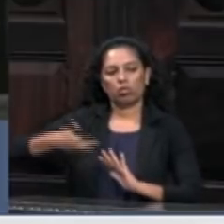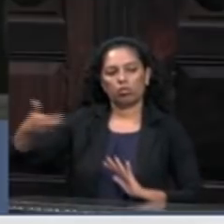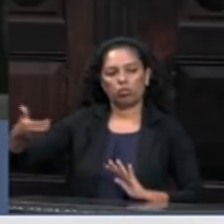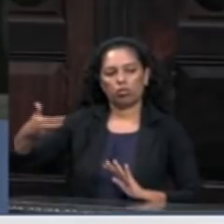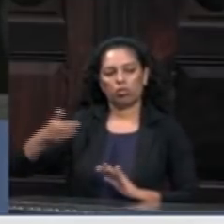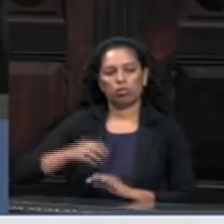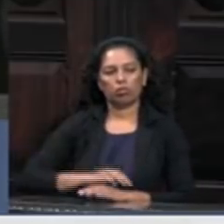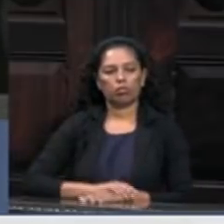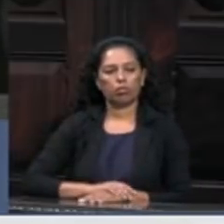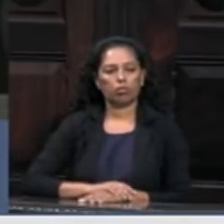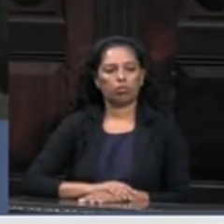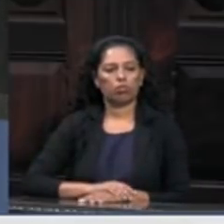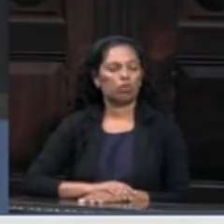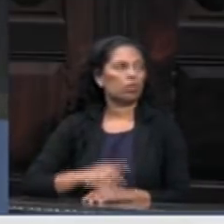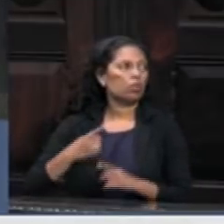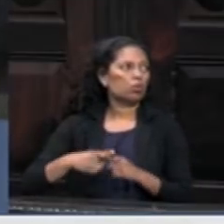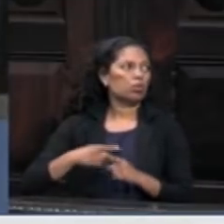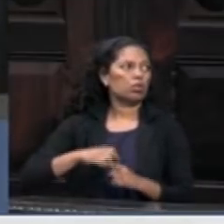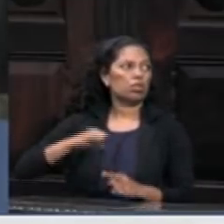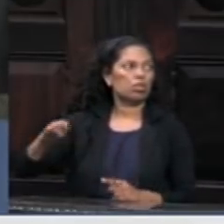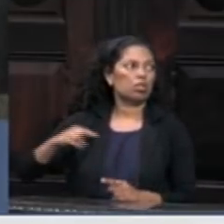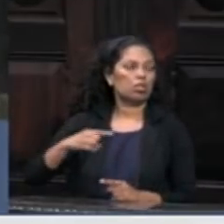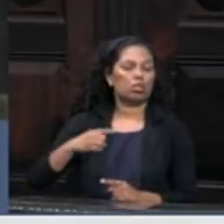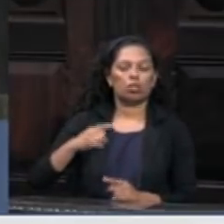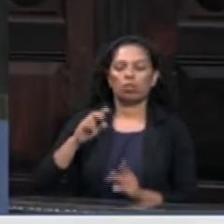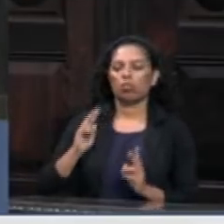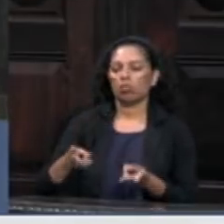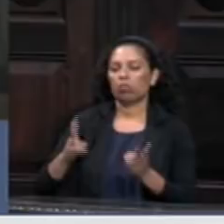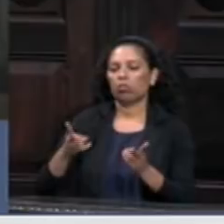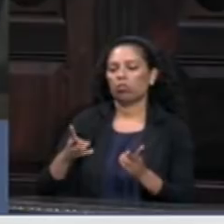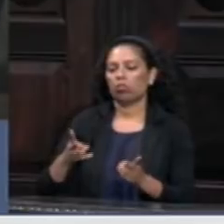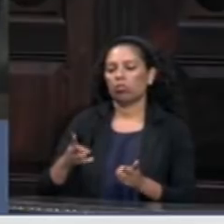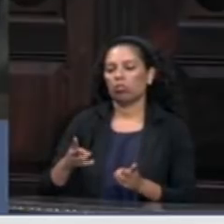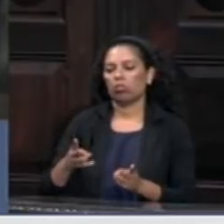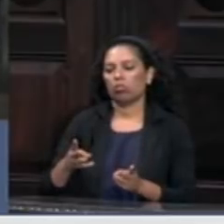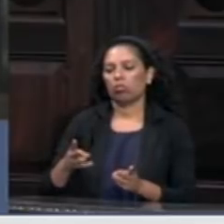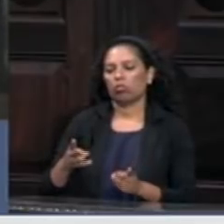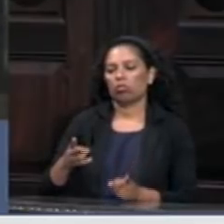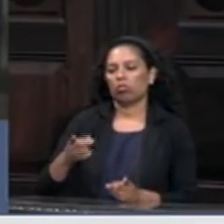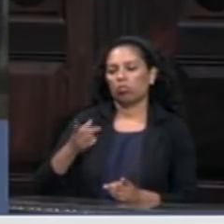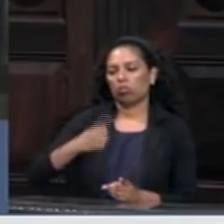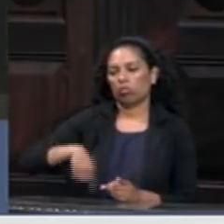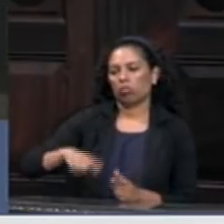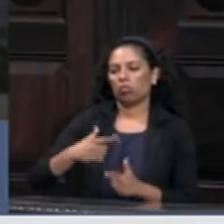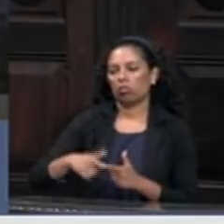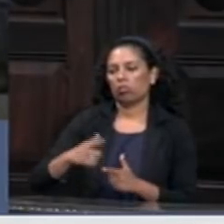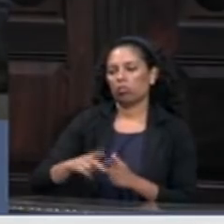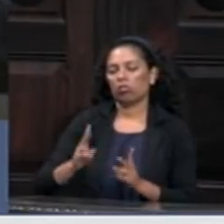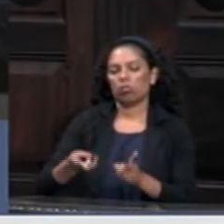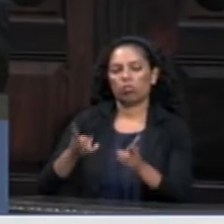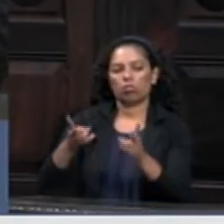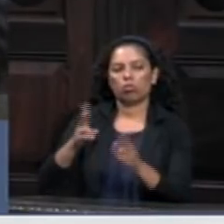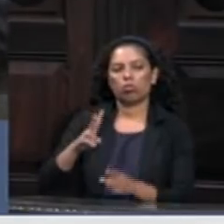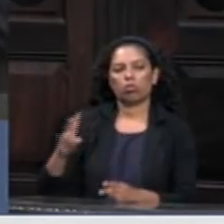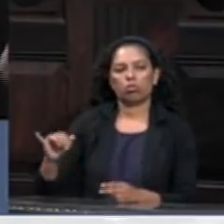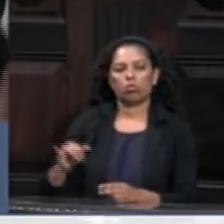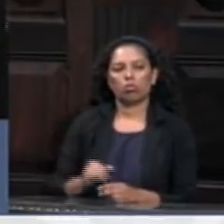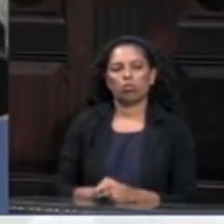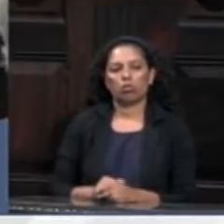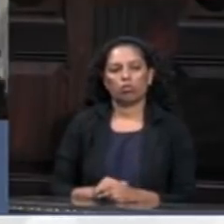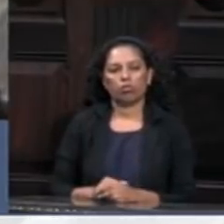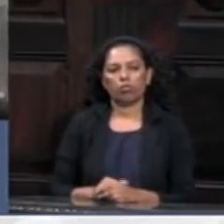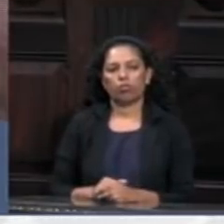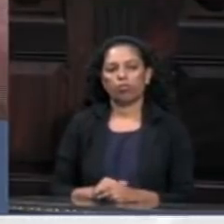gente não mantivermos um destaque que seja, nós não vamos avançar. Questão de ordem, presidente. Rapidamente, quando o deputado